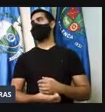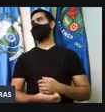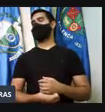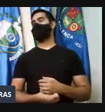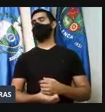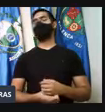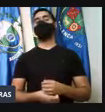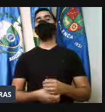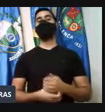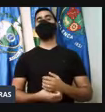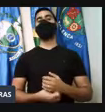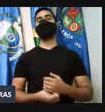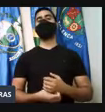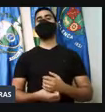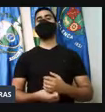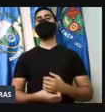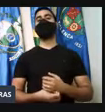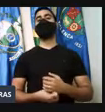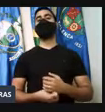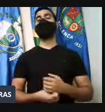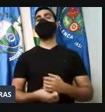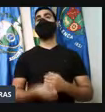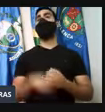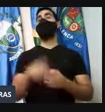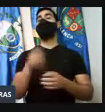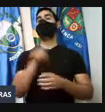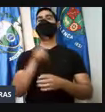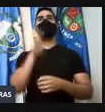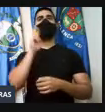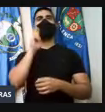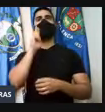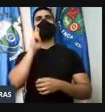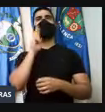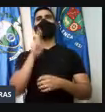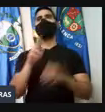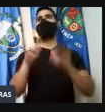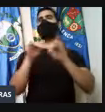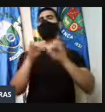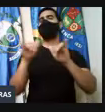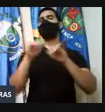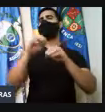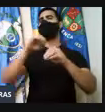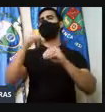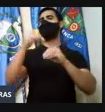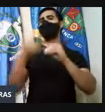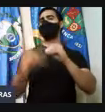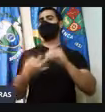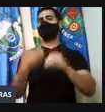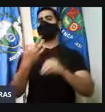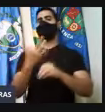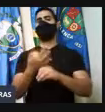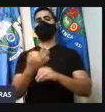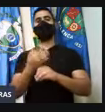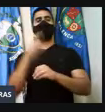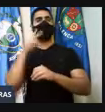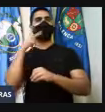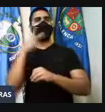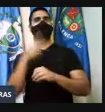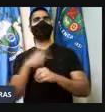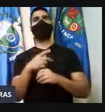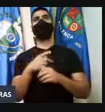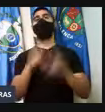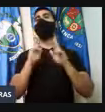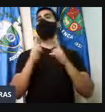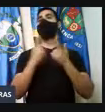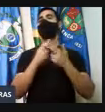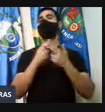Memorando 06 de 2020, gabinete do professor Rafael de Oliveira Tavares vem, através dessa, justificar a ausência do vereador supracitado na sessão